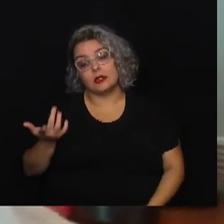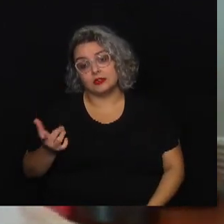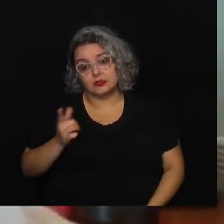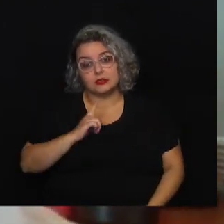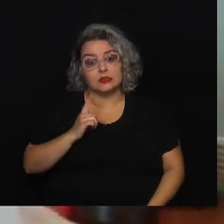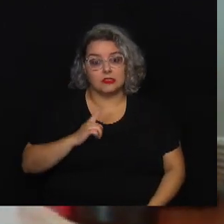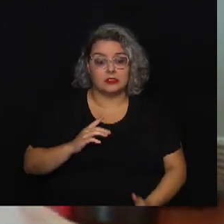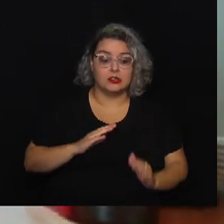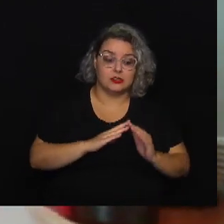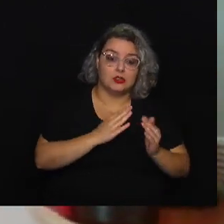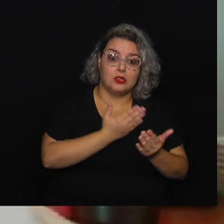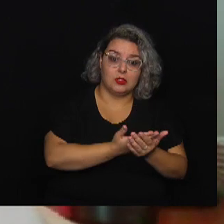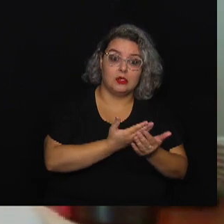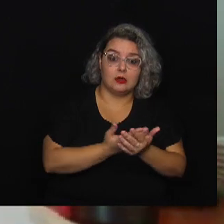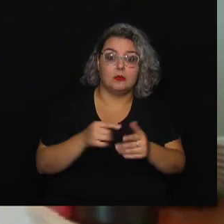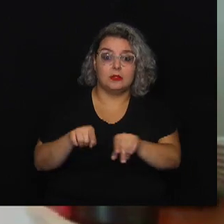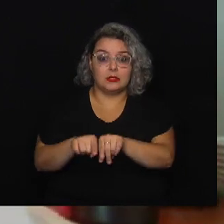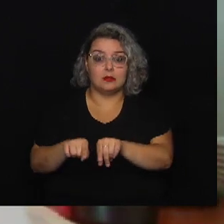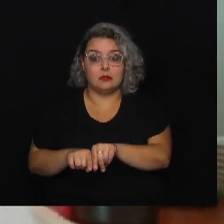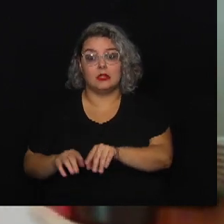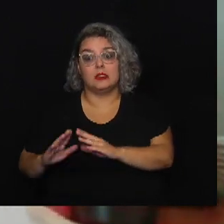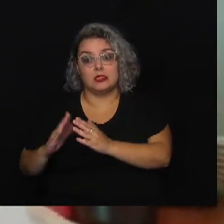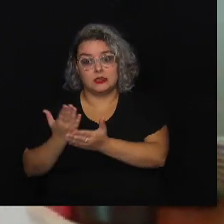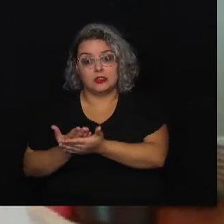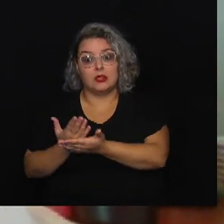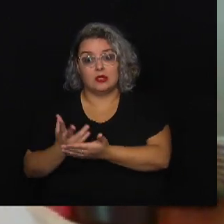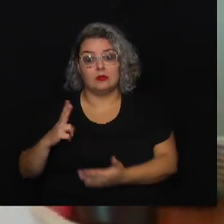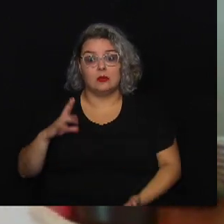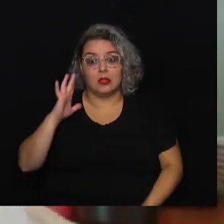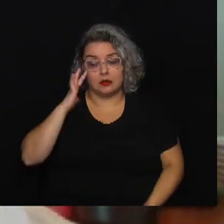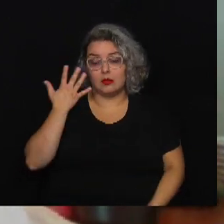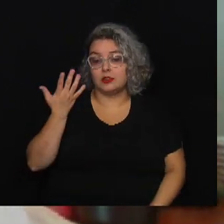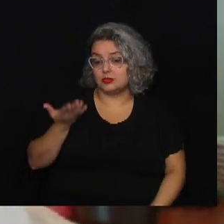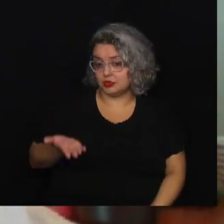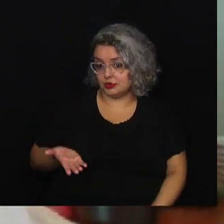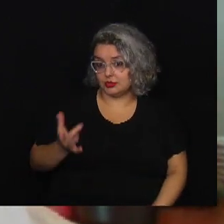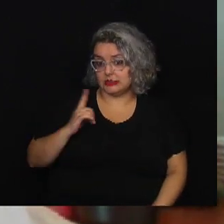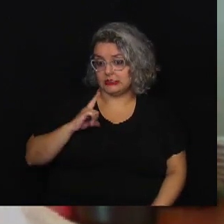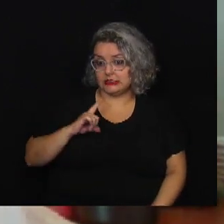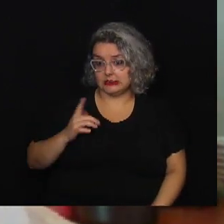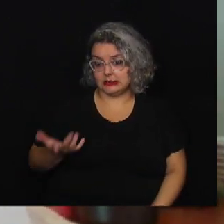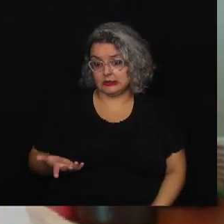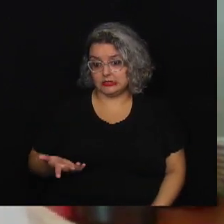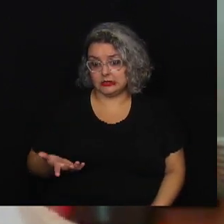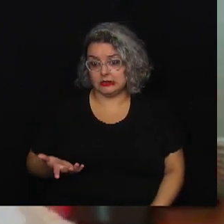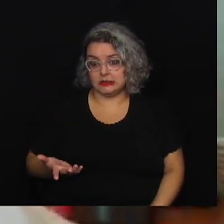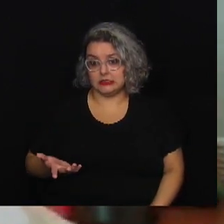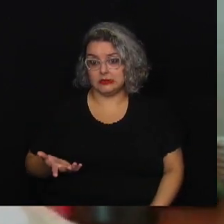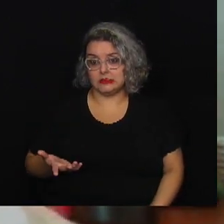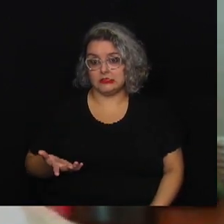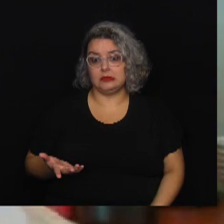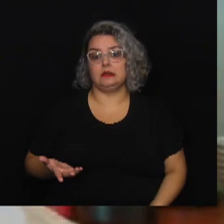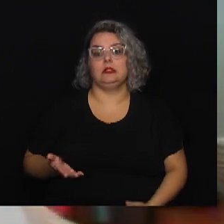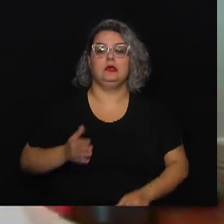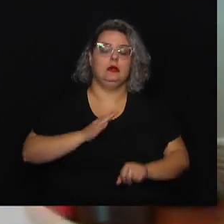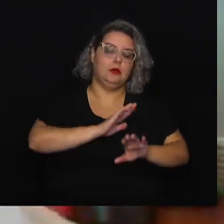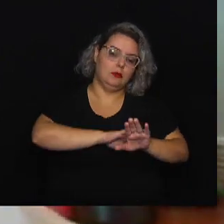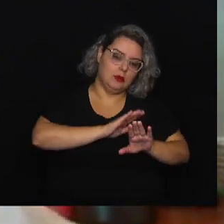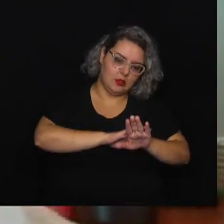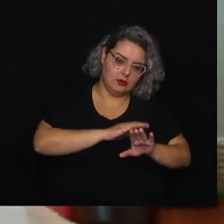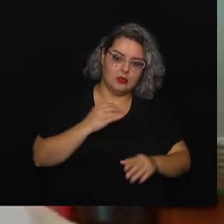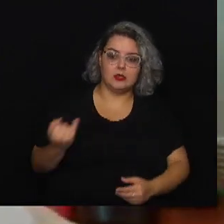escola pública quanto da escola particular, aí eu acho que tem uma função também